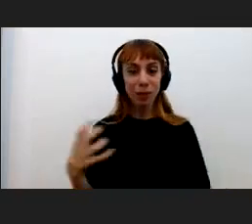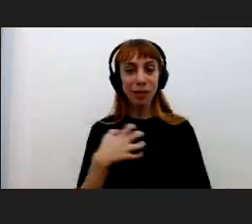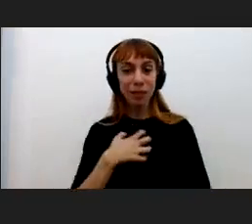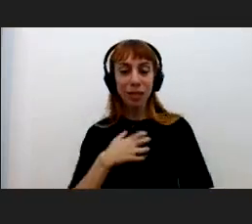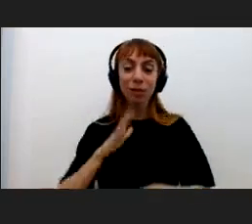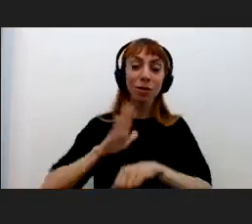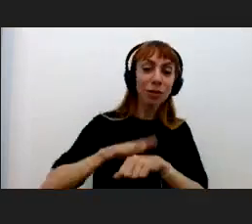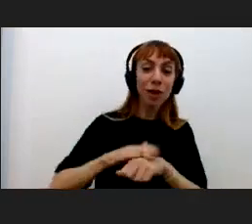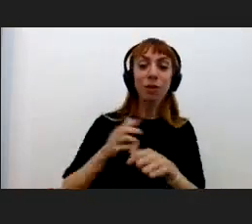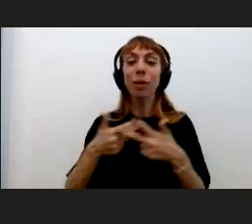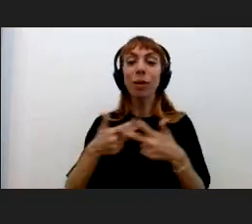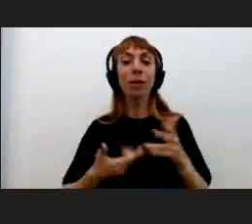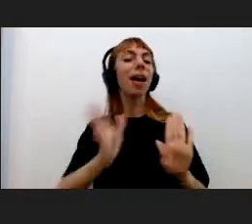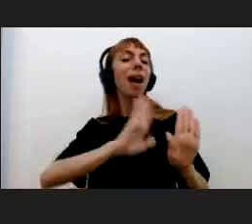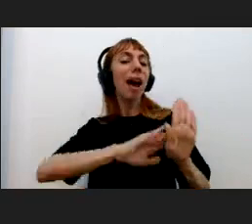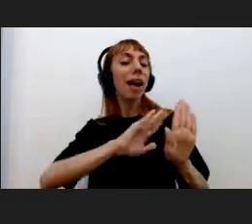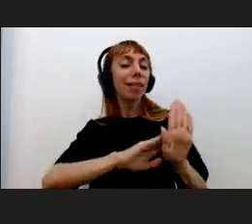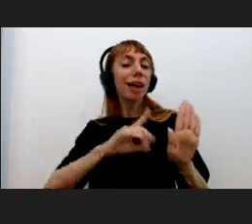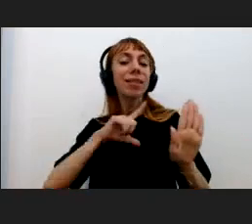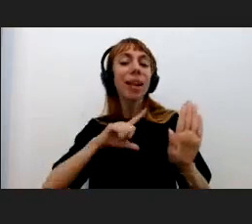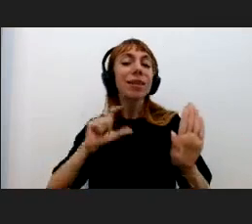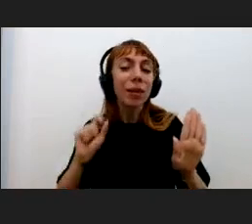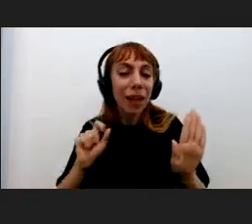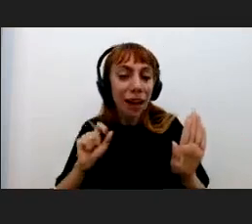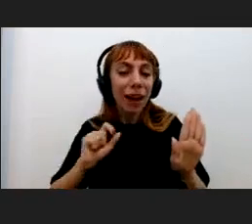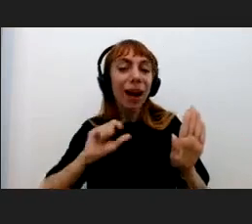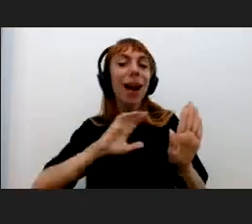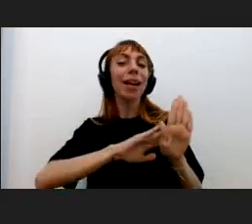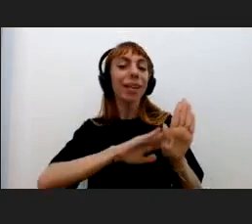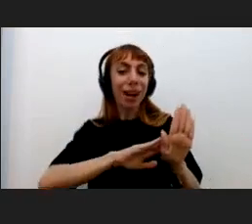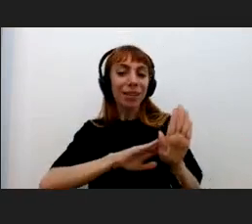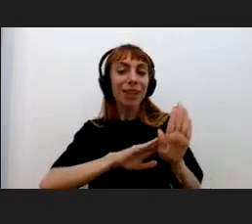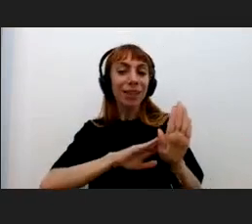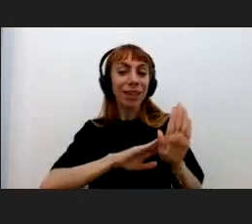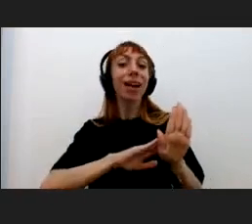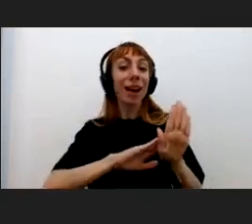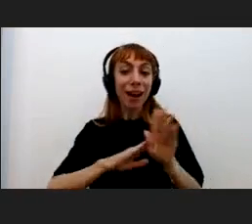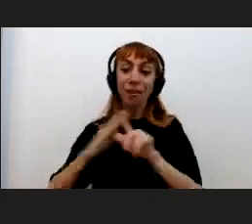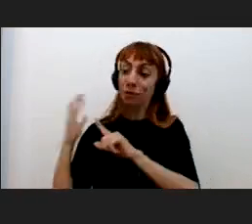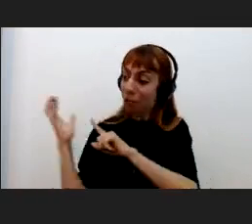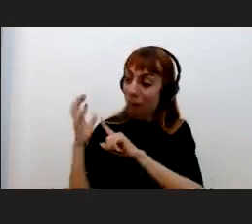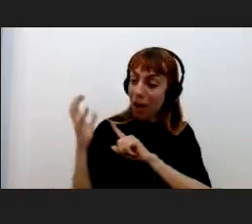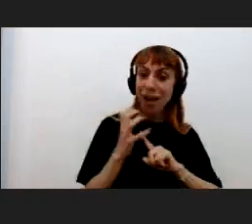aprendi a pensar, a entender e sentir o mundo.